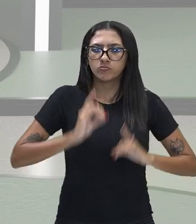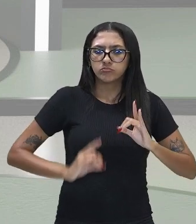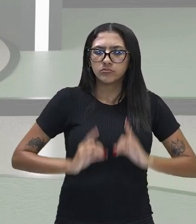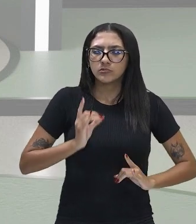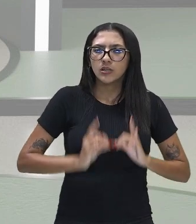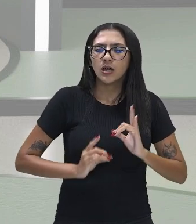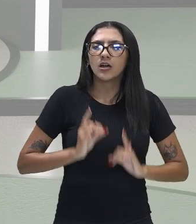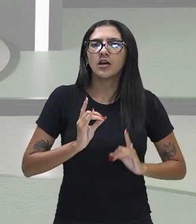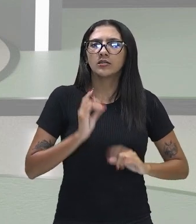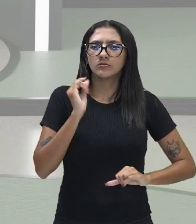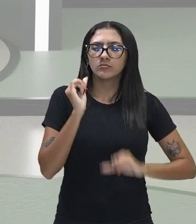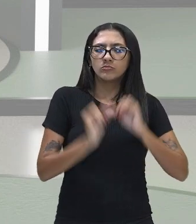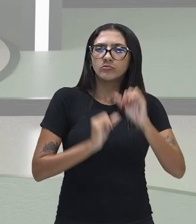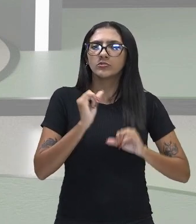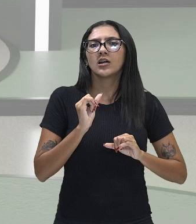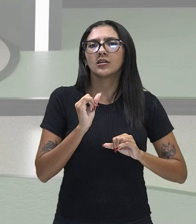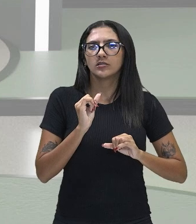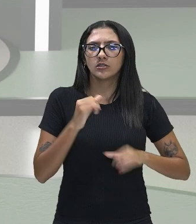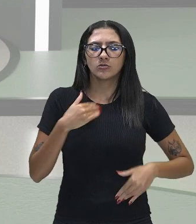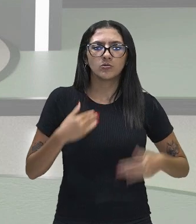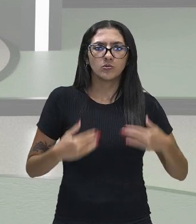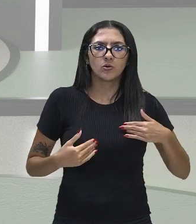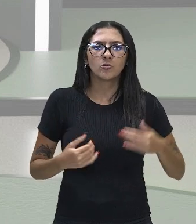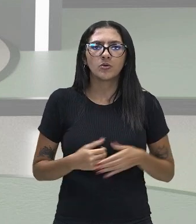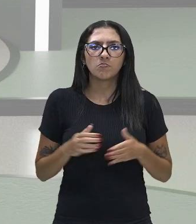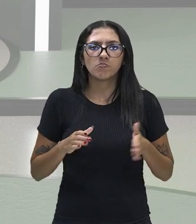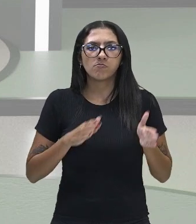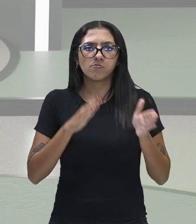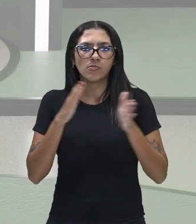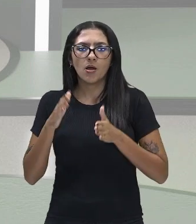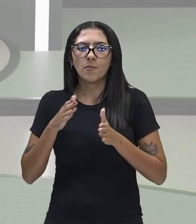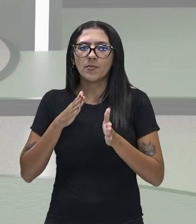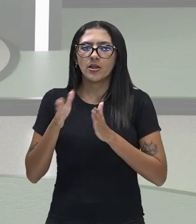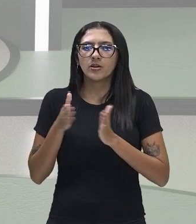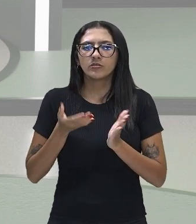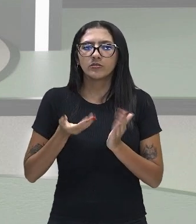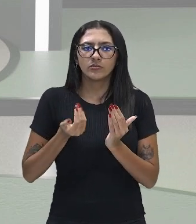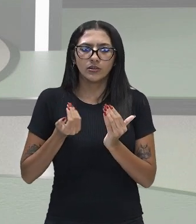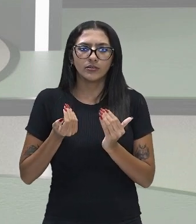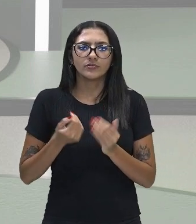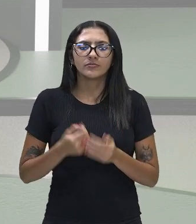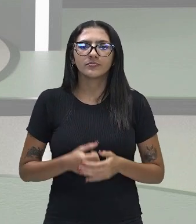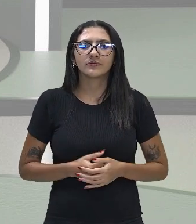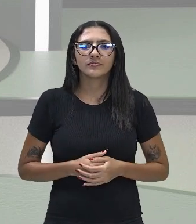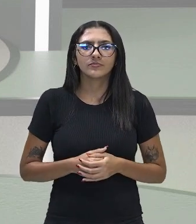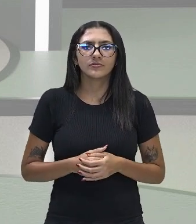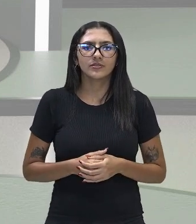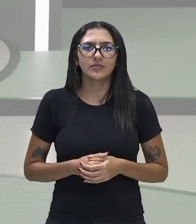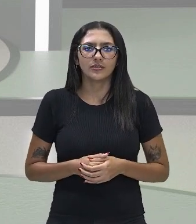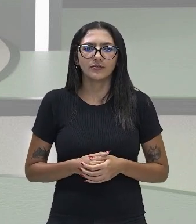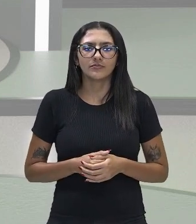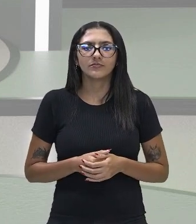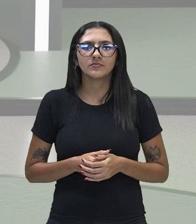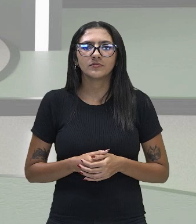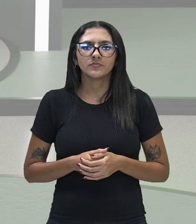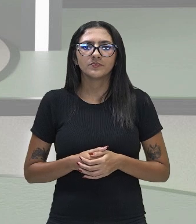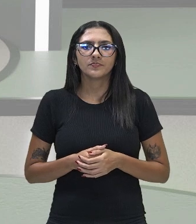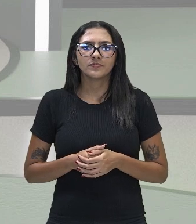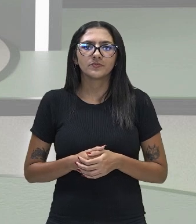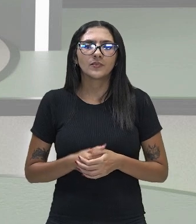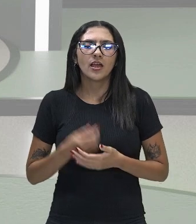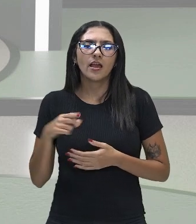de mudança do corpo. Já a adolescência, ela é mais uma